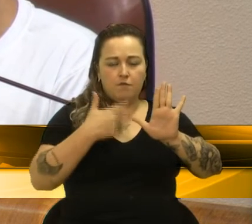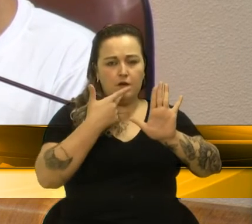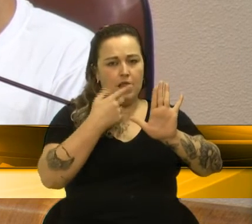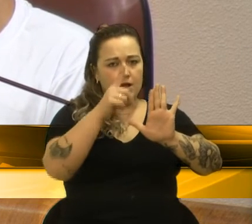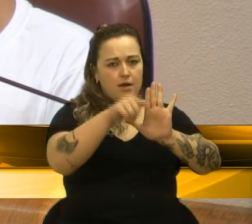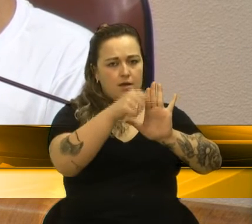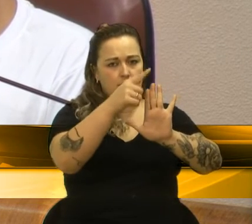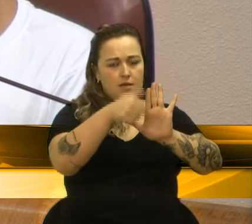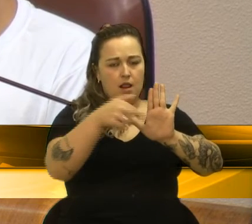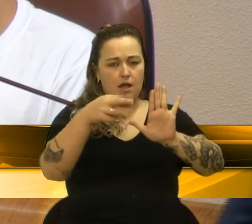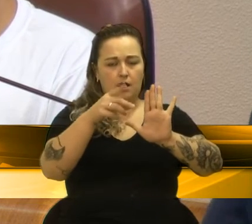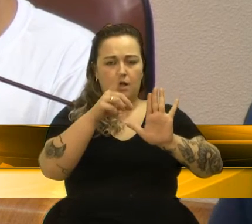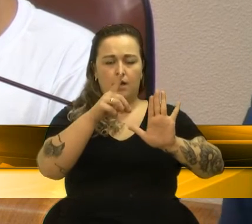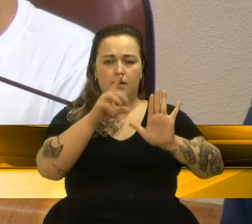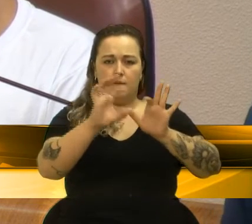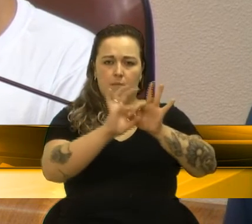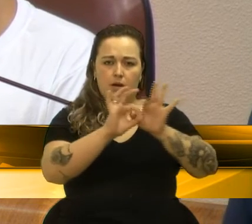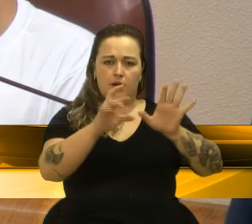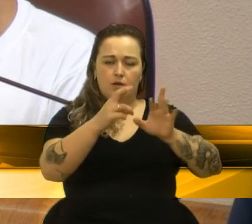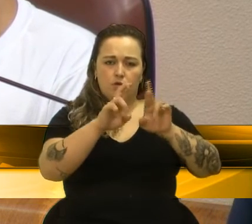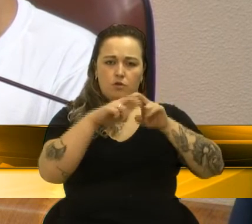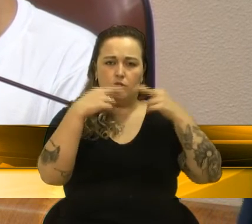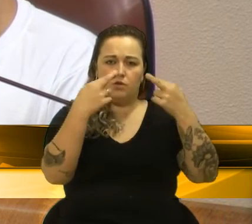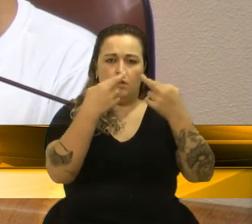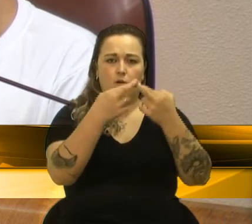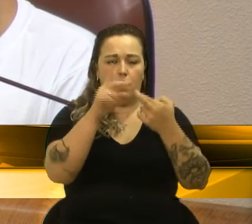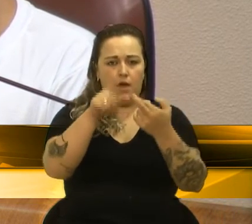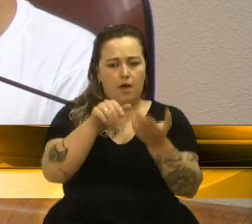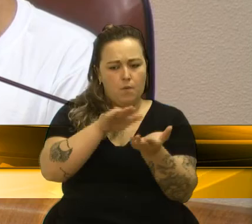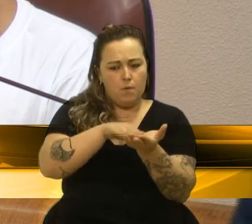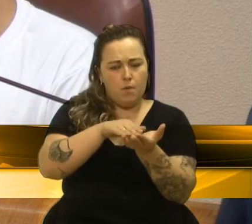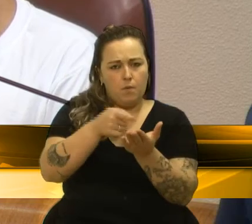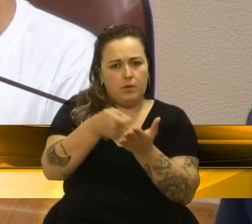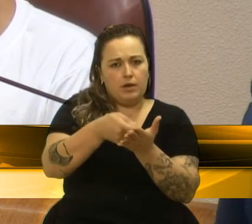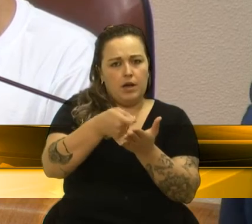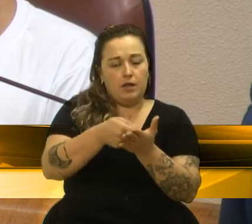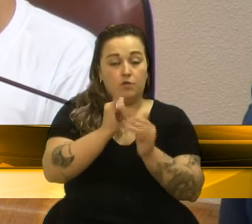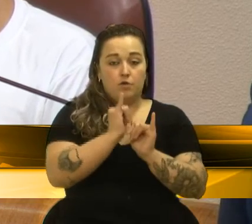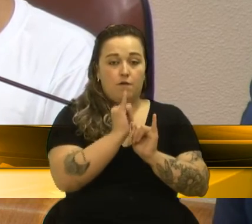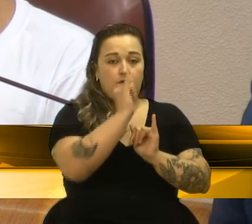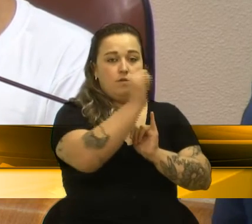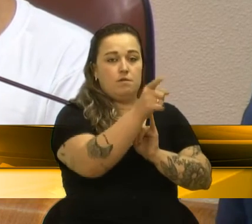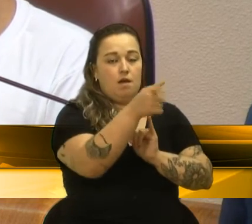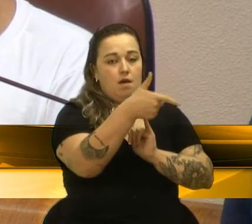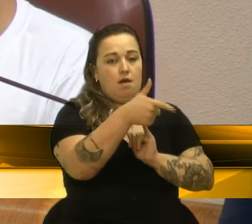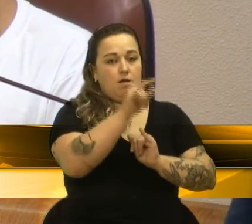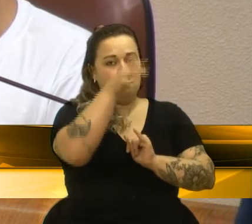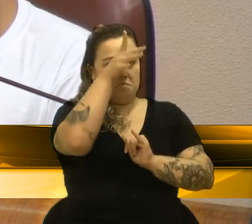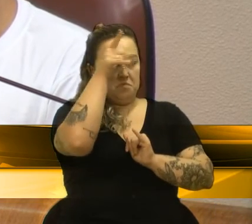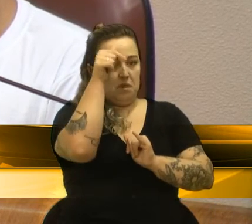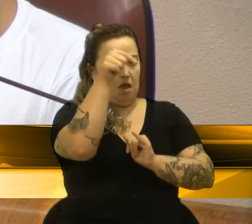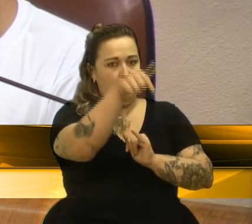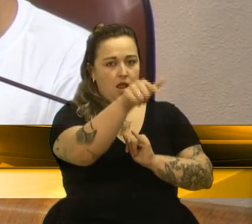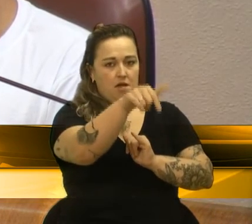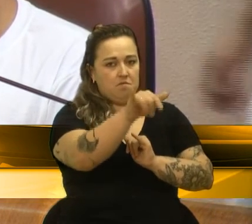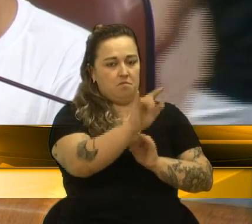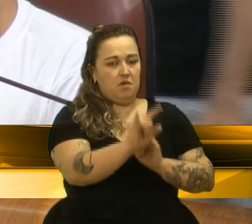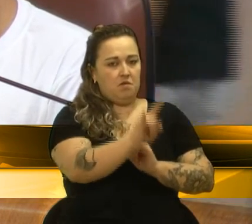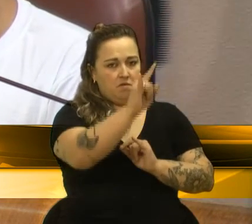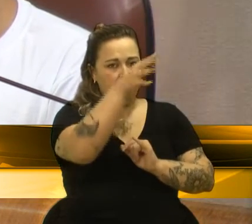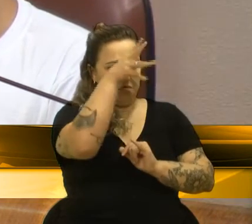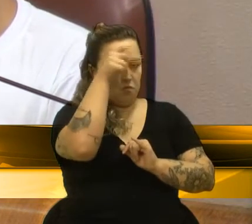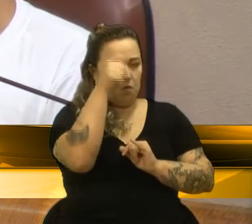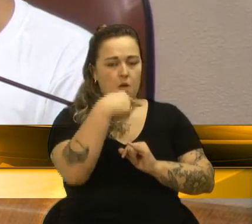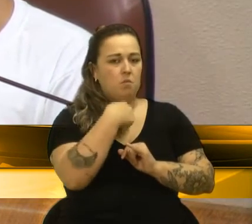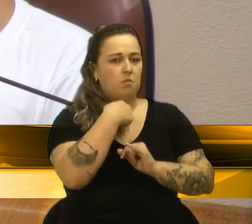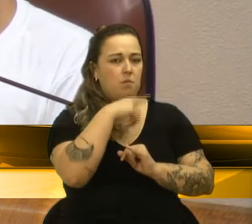reunião. Lembra a testemunha que a obrigatoriedade dos organizadores é de avisar o poder público, mas não proibi-la nem se criar embaraços à sua